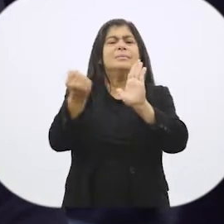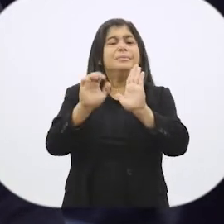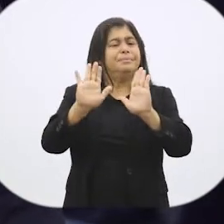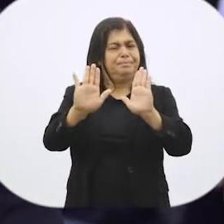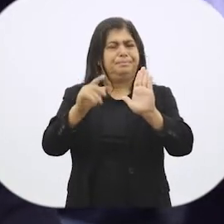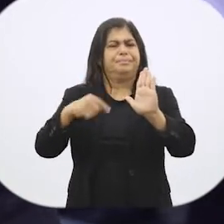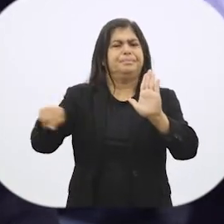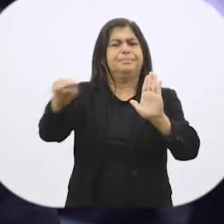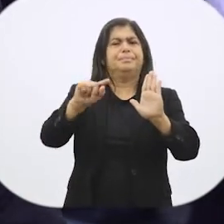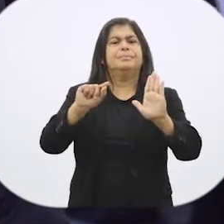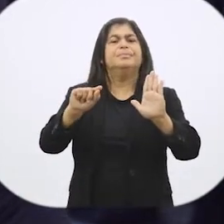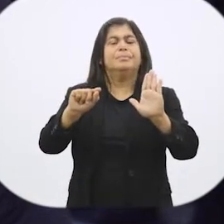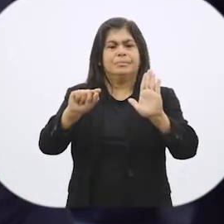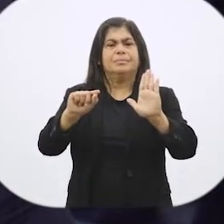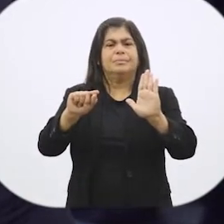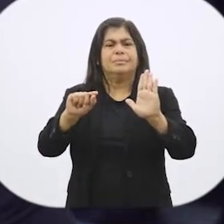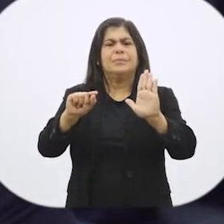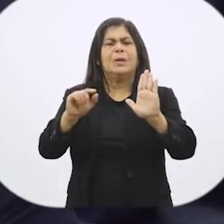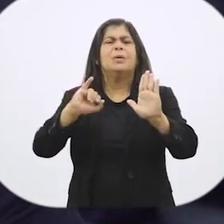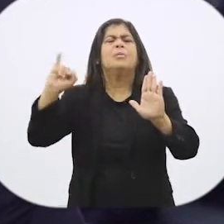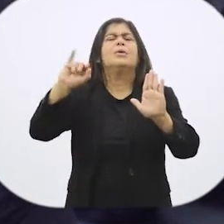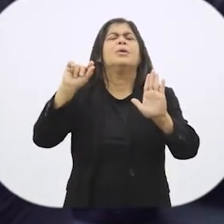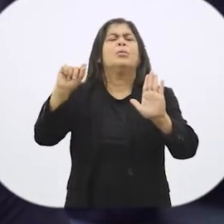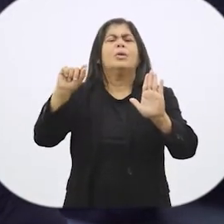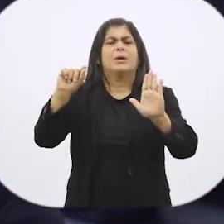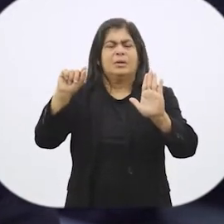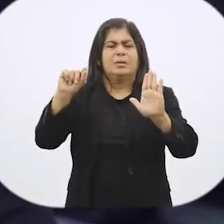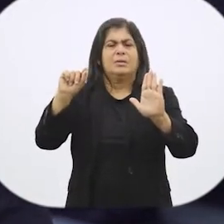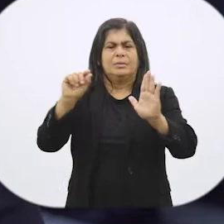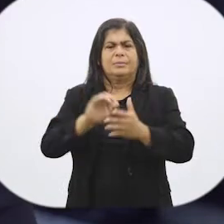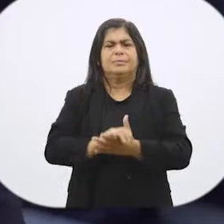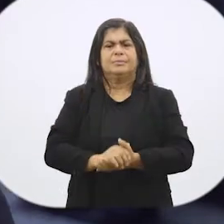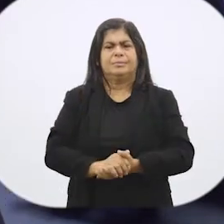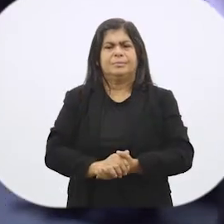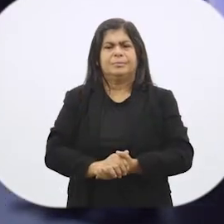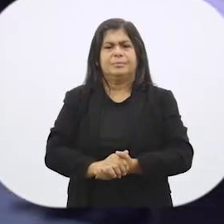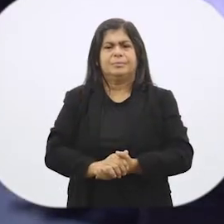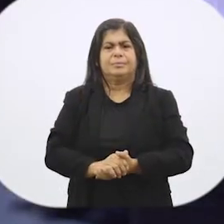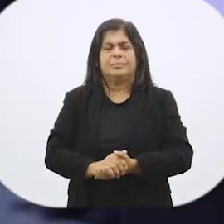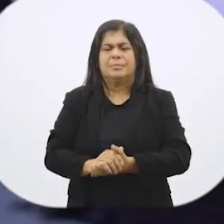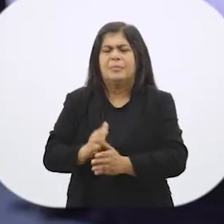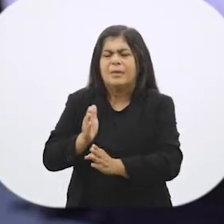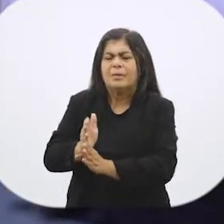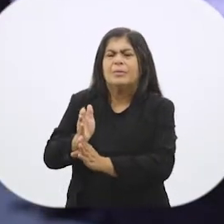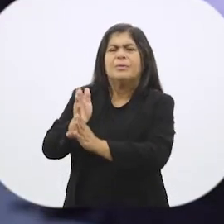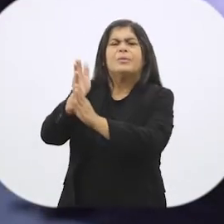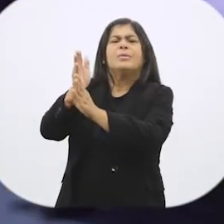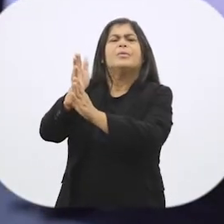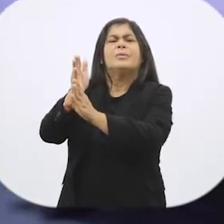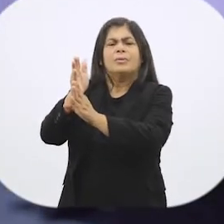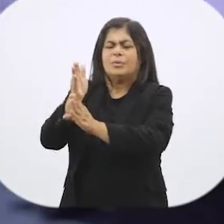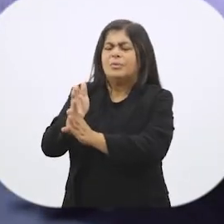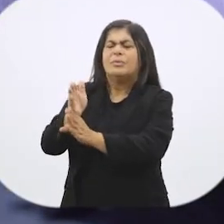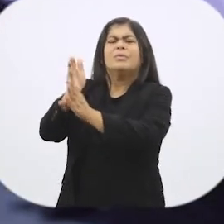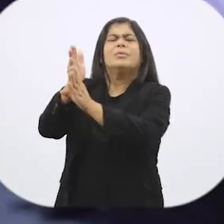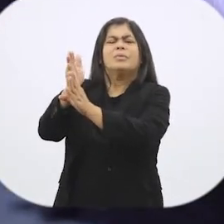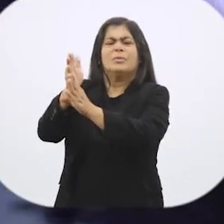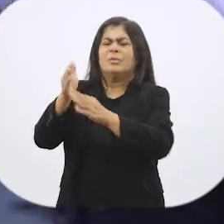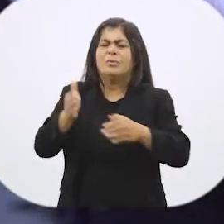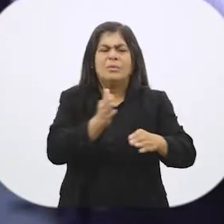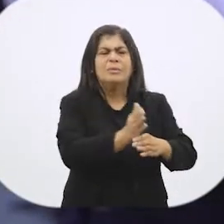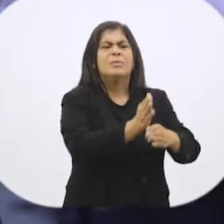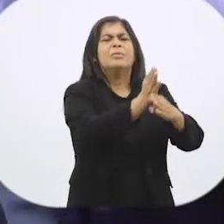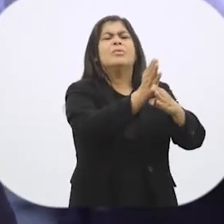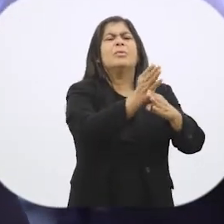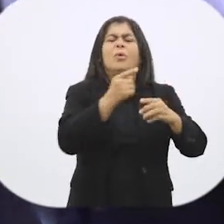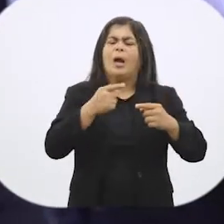marca. Mas o que efetivamente permeia a nossa ideia é que a construção é a construção da instituição.